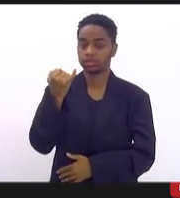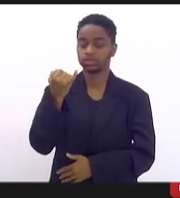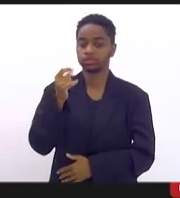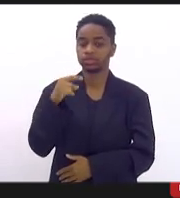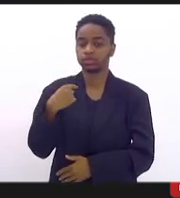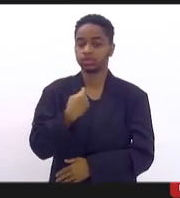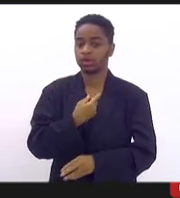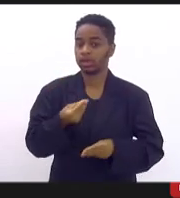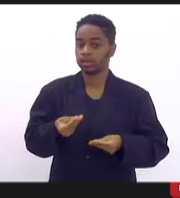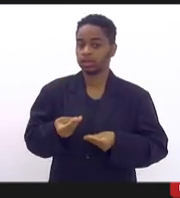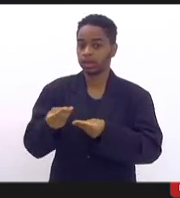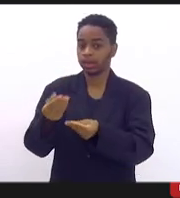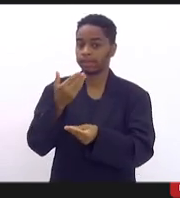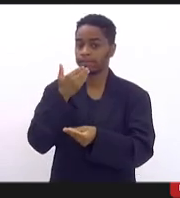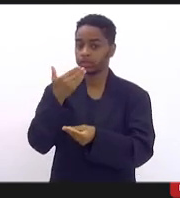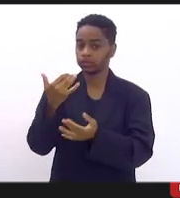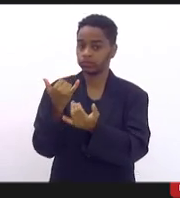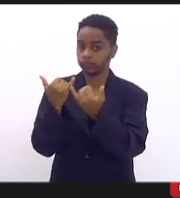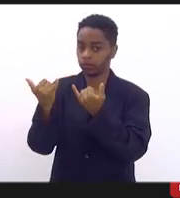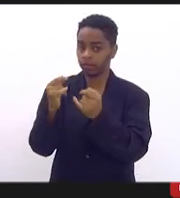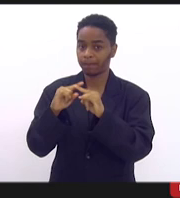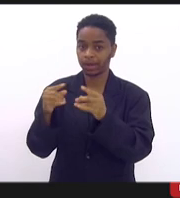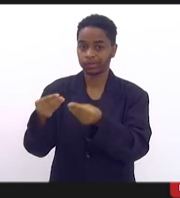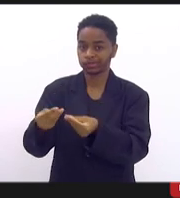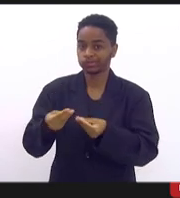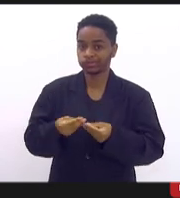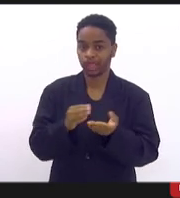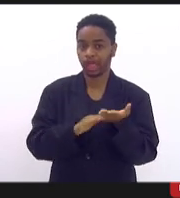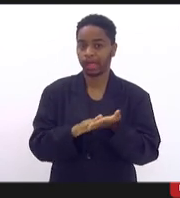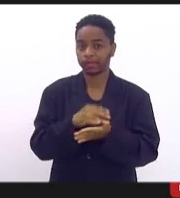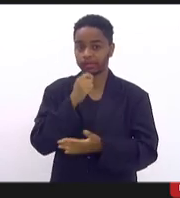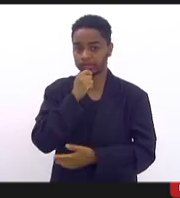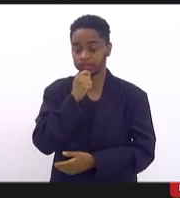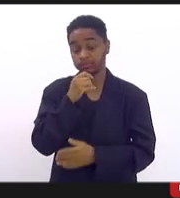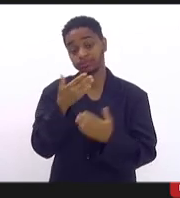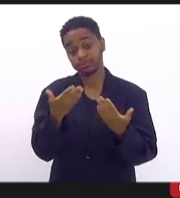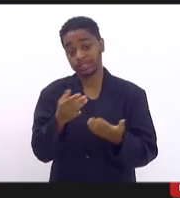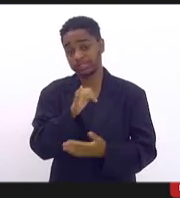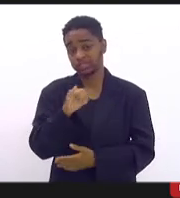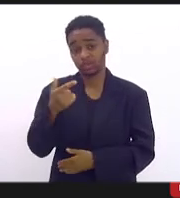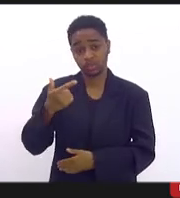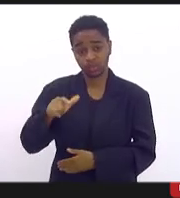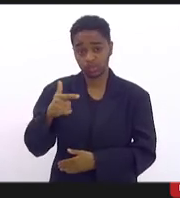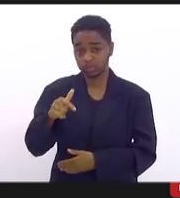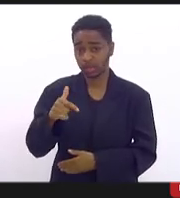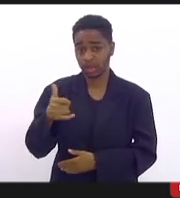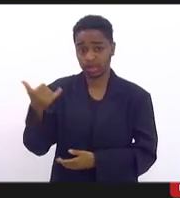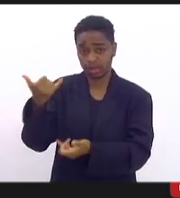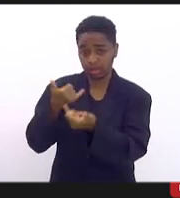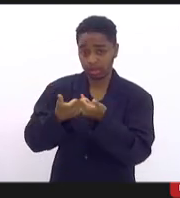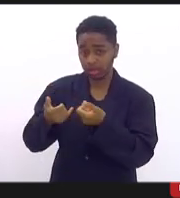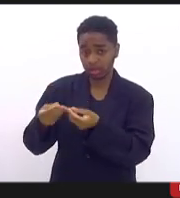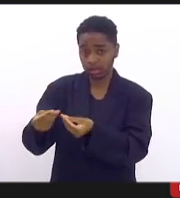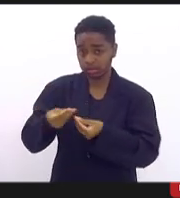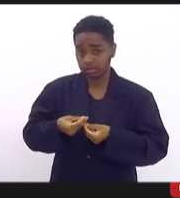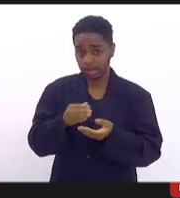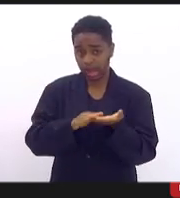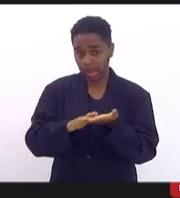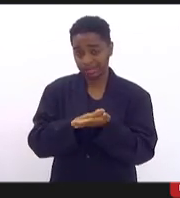receberam pedidos de informação não nos retornaram. Então, se nós não tivermos esse retorno, a gente não